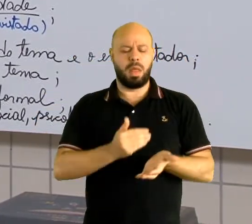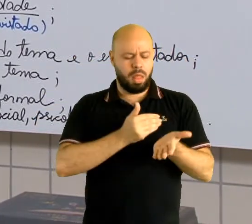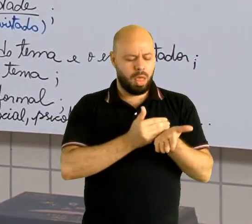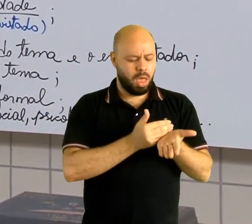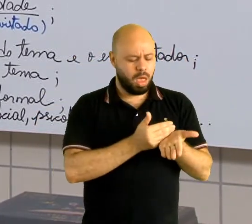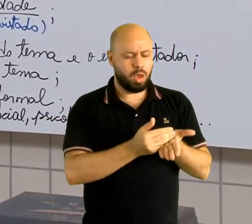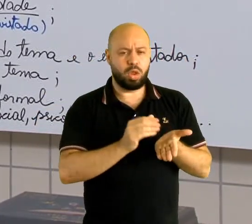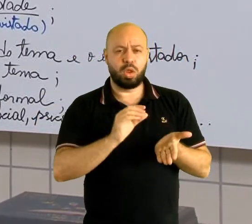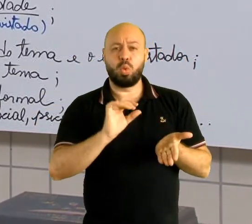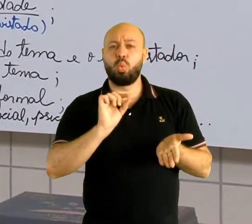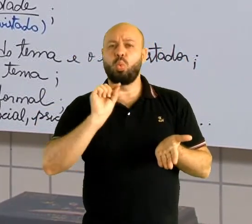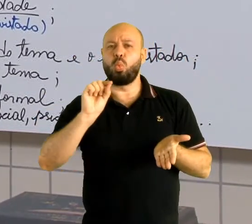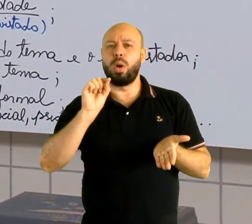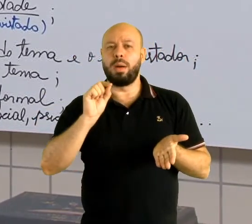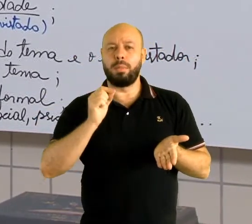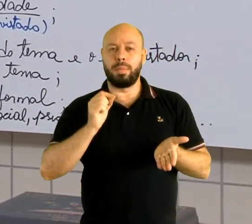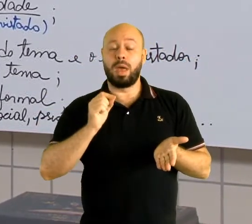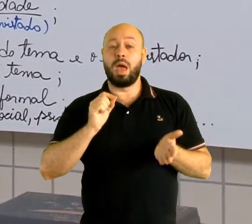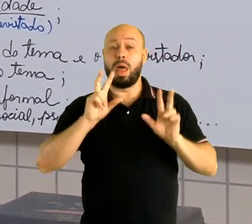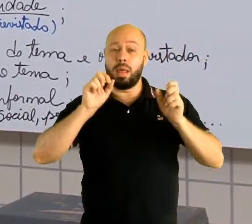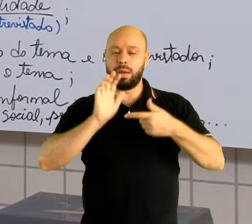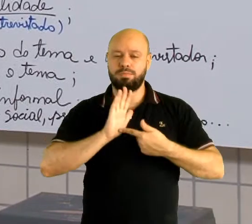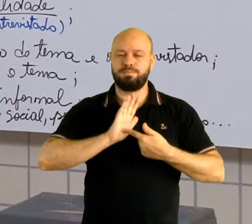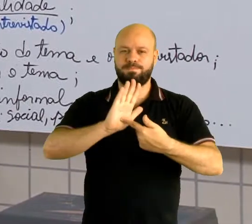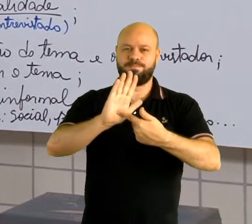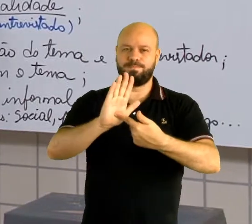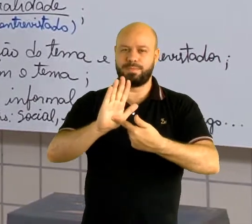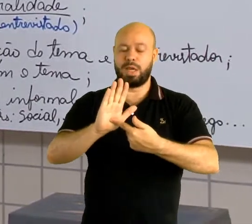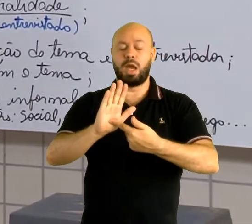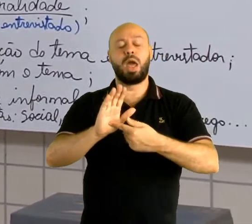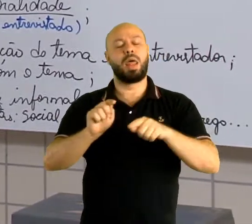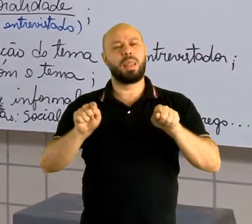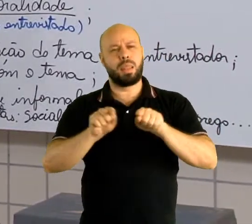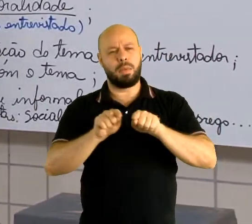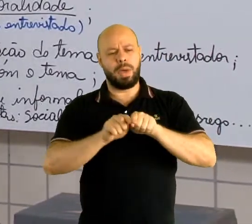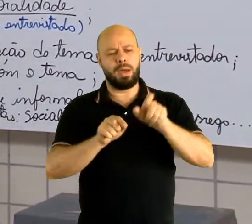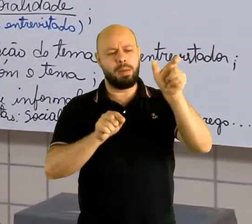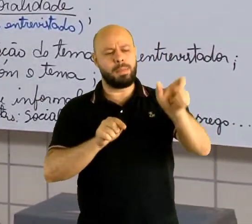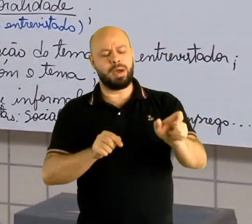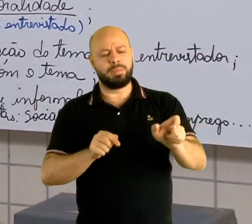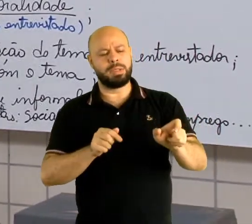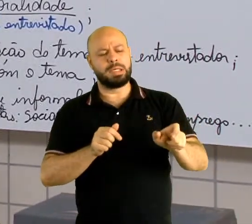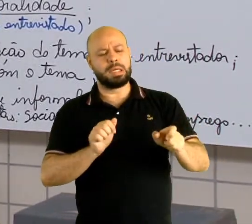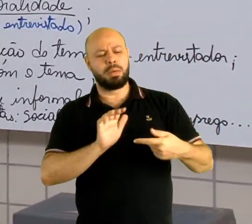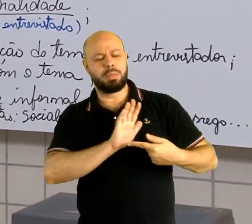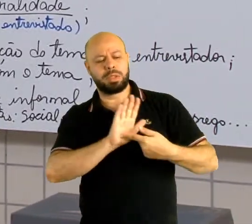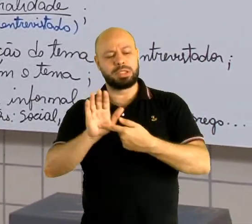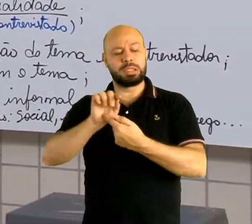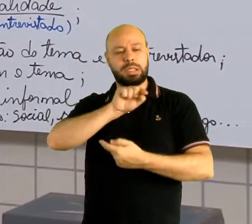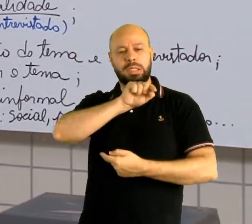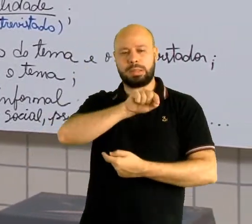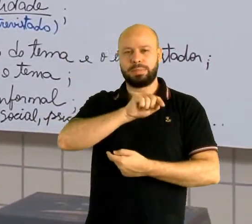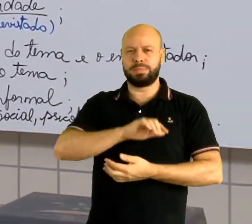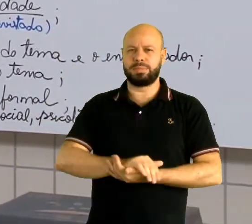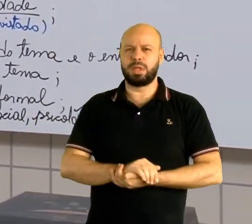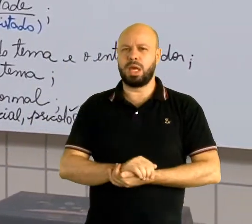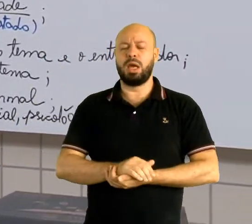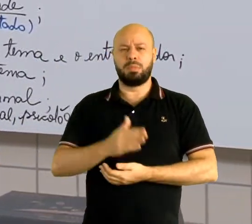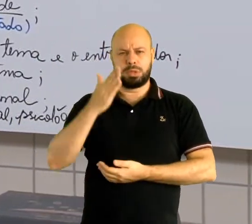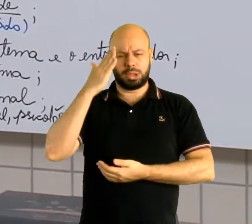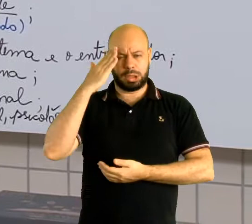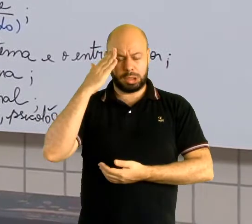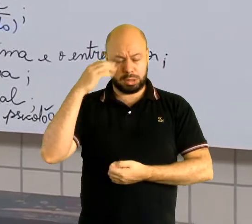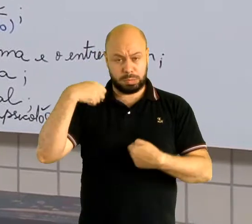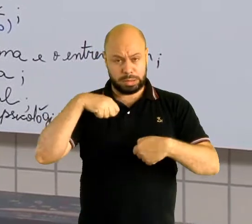introdução? A apresentação do tema e do entrevistado. Você tem que escolher, saber, conhecer o entrevistado